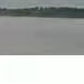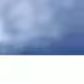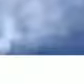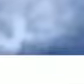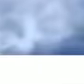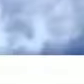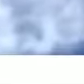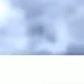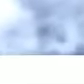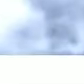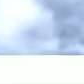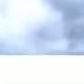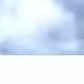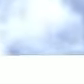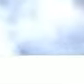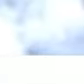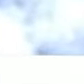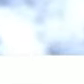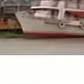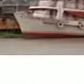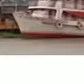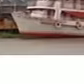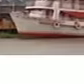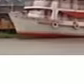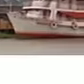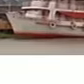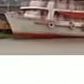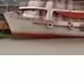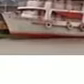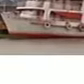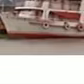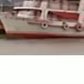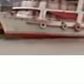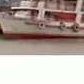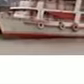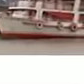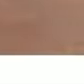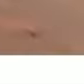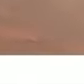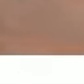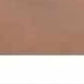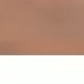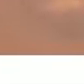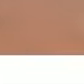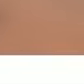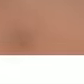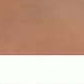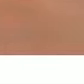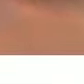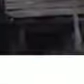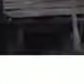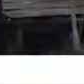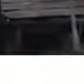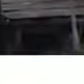tamanho dela Amazônia abrange nove países e abriga 34 milhões de pessoas uma população